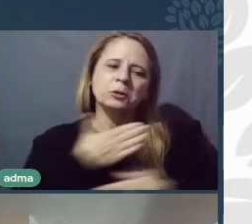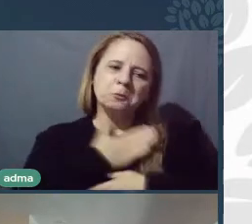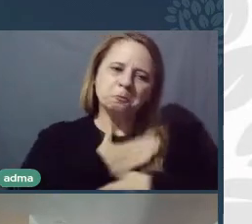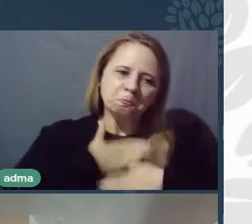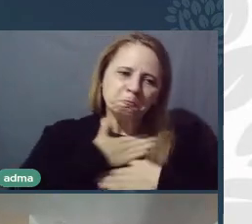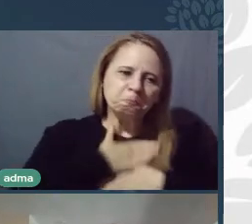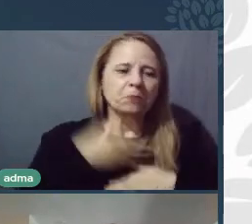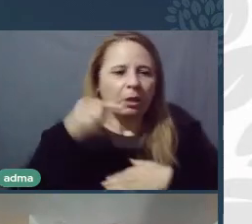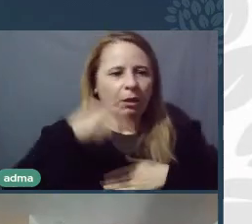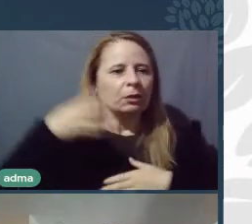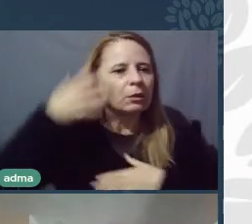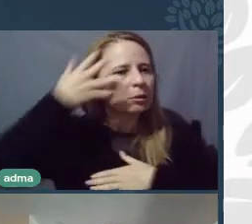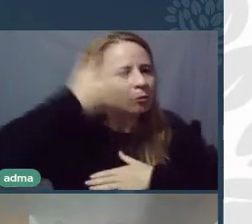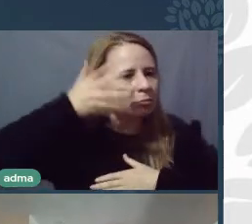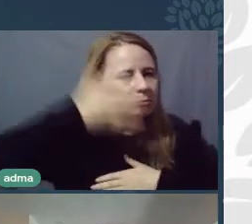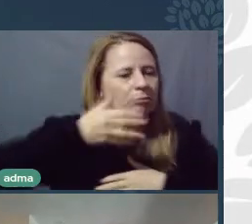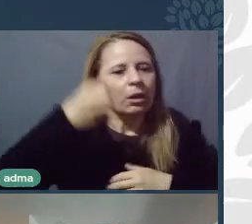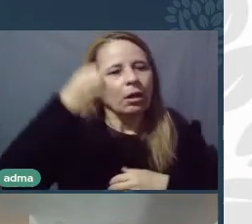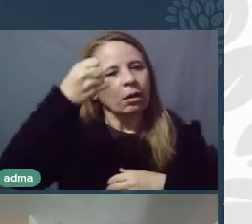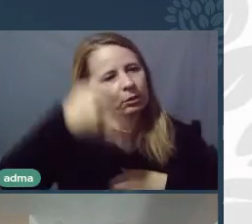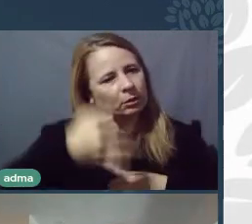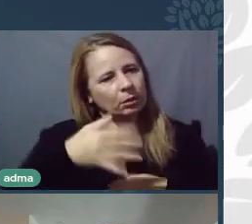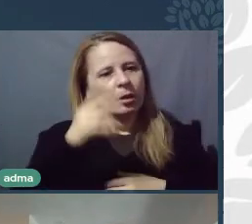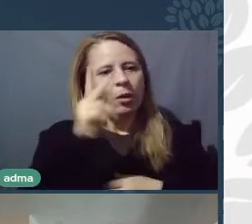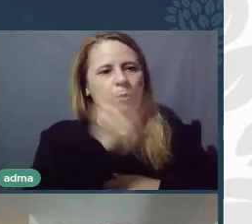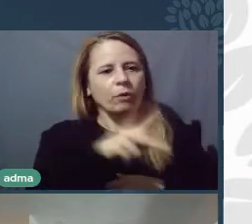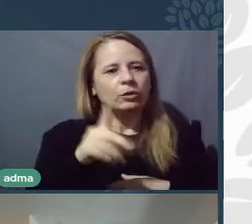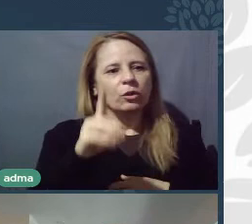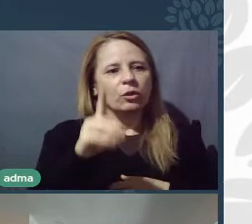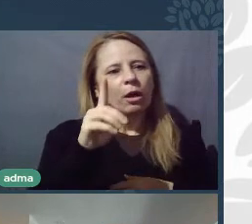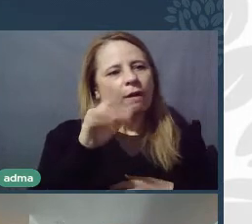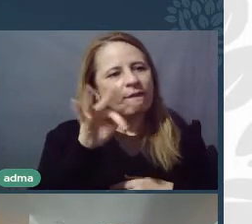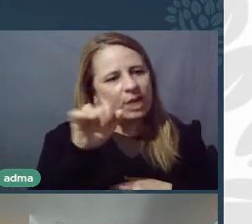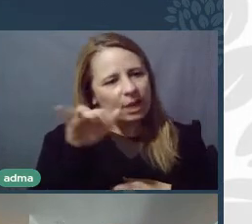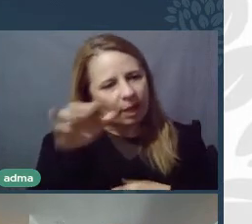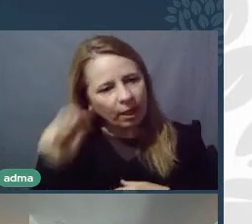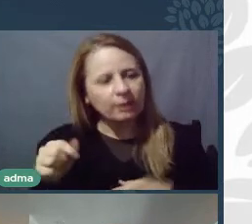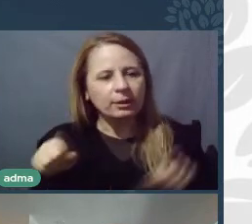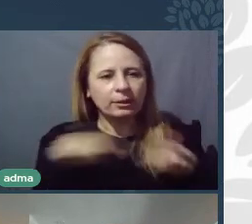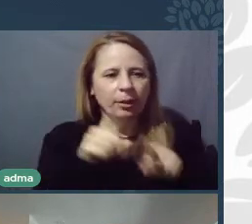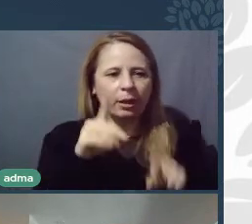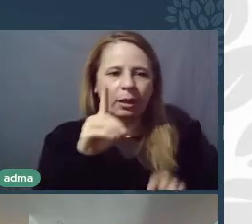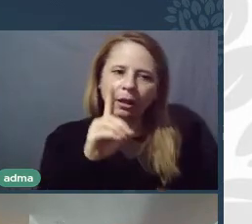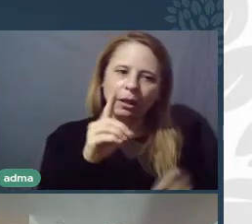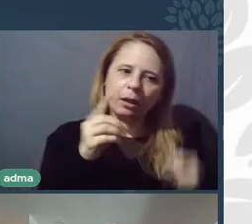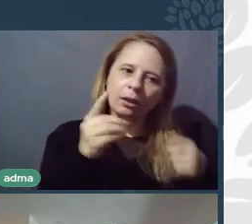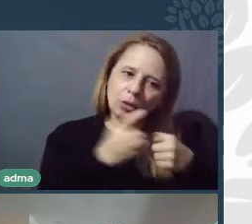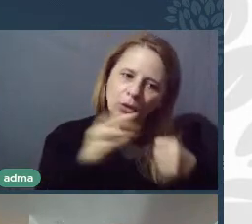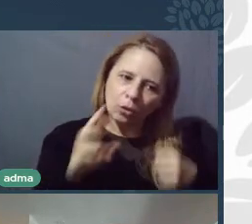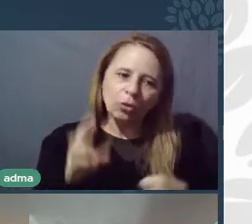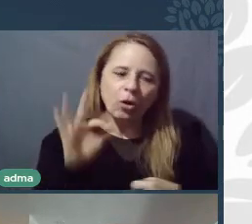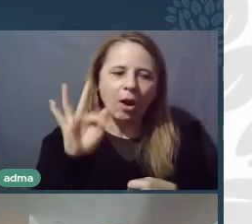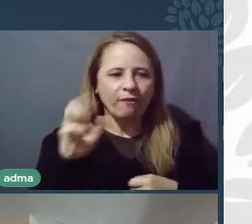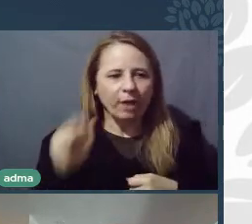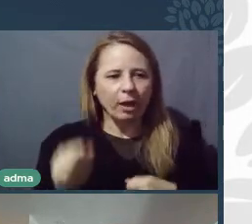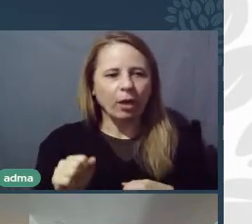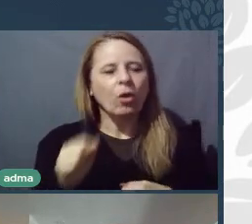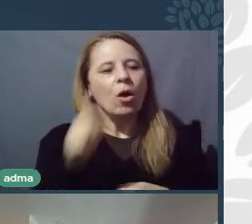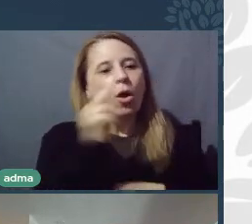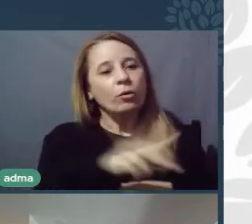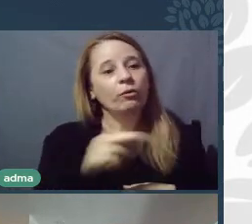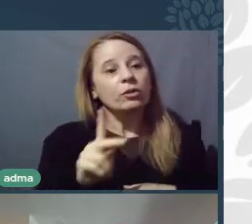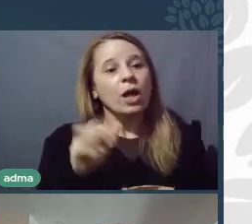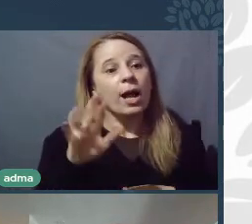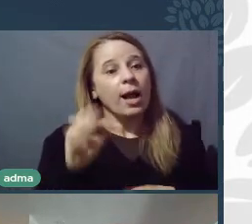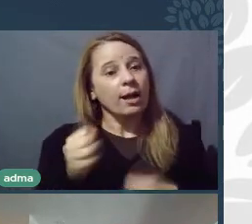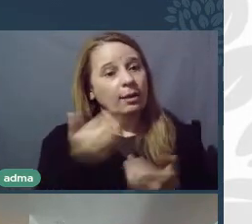após a professora Fernanda e o Dr. Rafael. Queria agradecer a professora Carla, a professora Carol pela